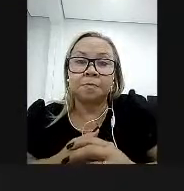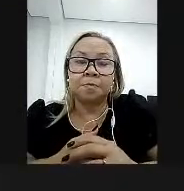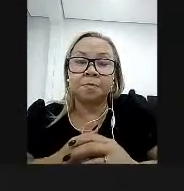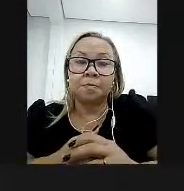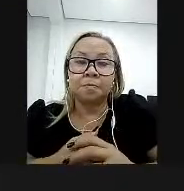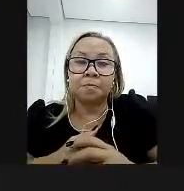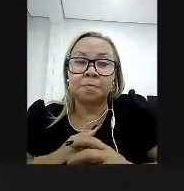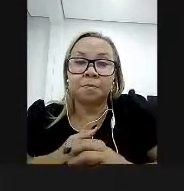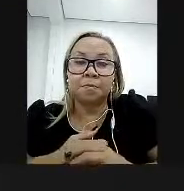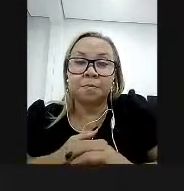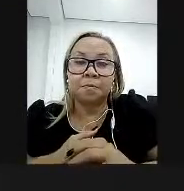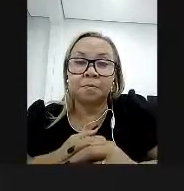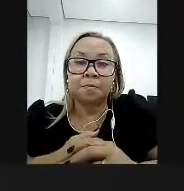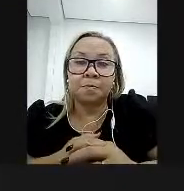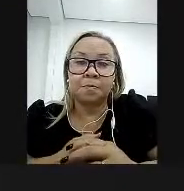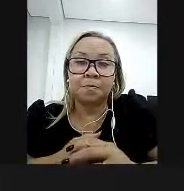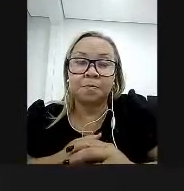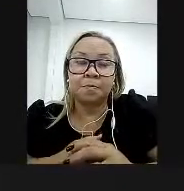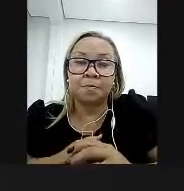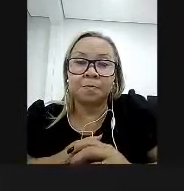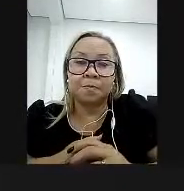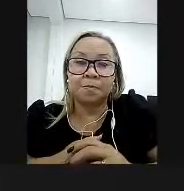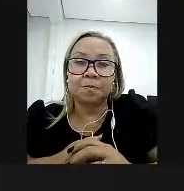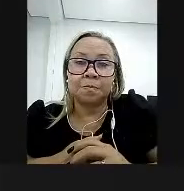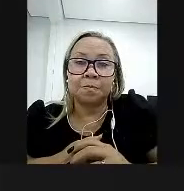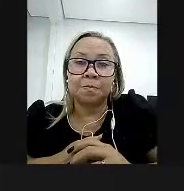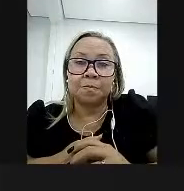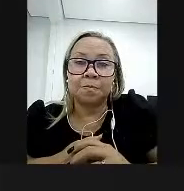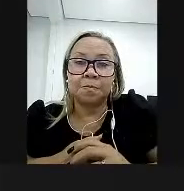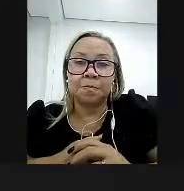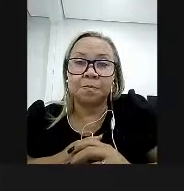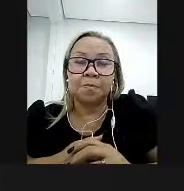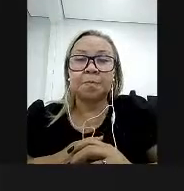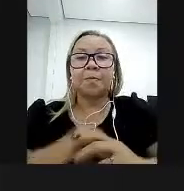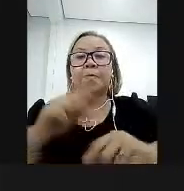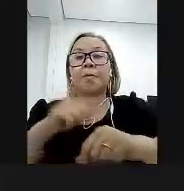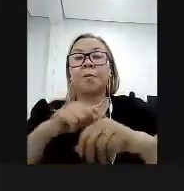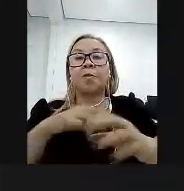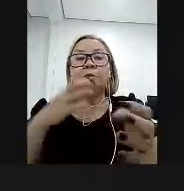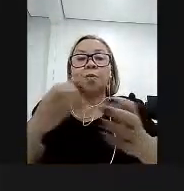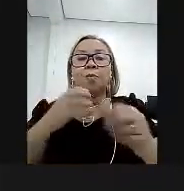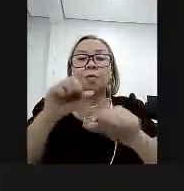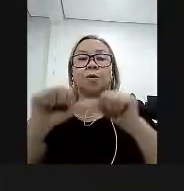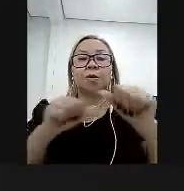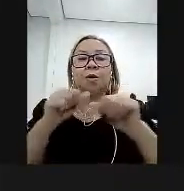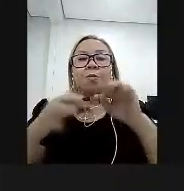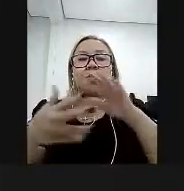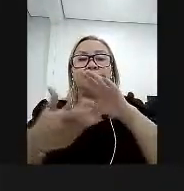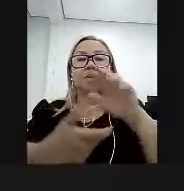cartas pela cidade. Quando eu queria mudar o mundo, minha Kombi vivia cheia de gente.